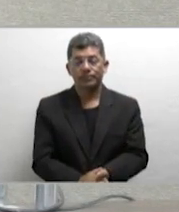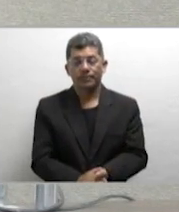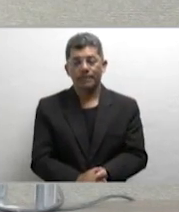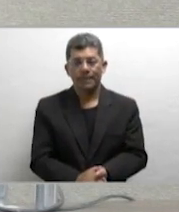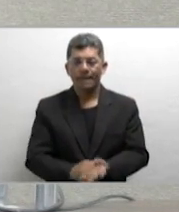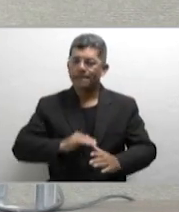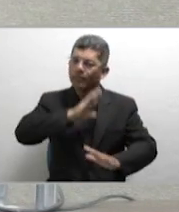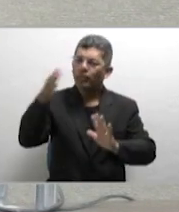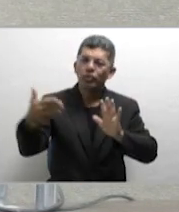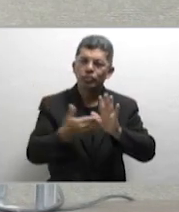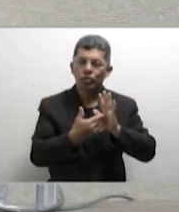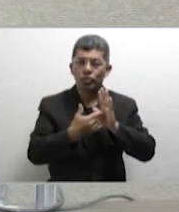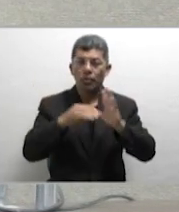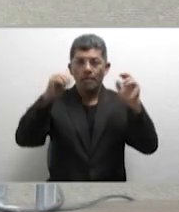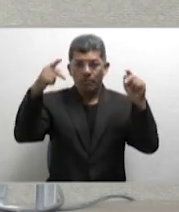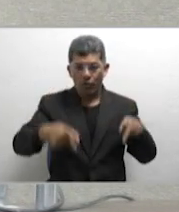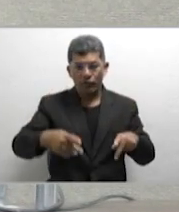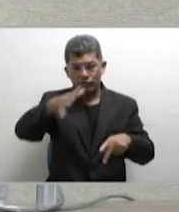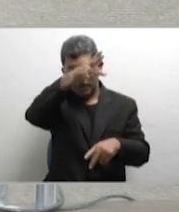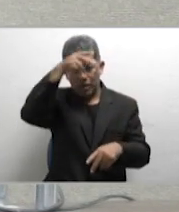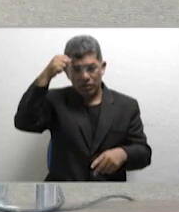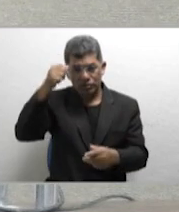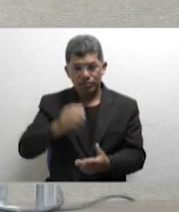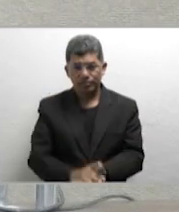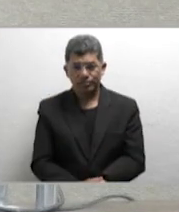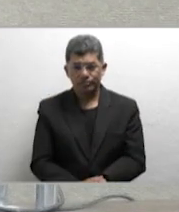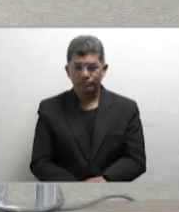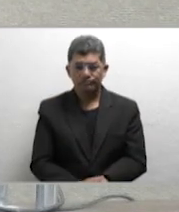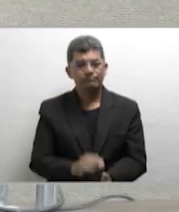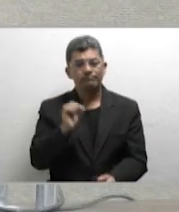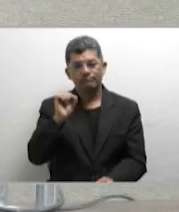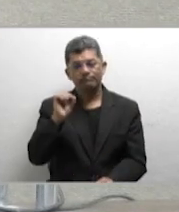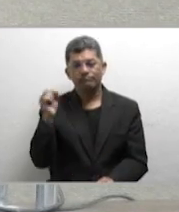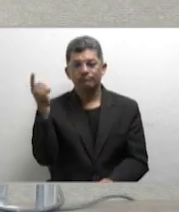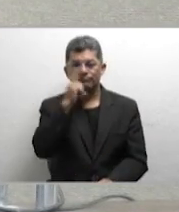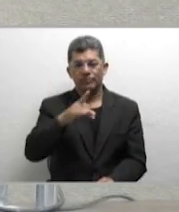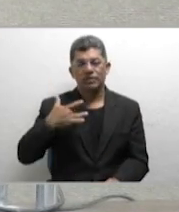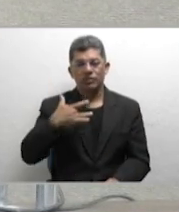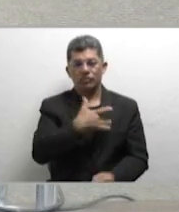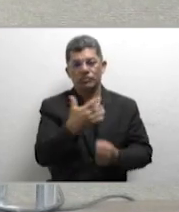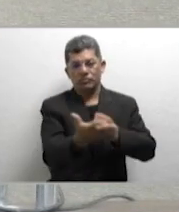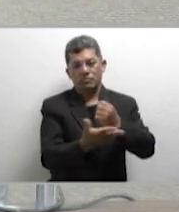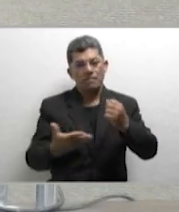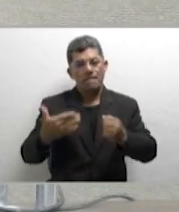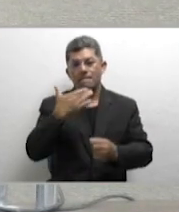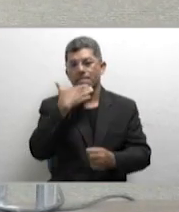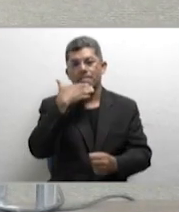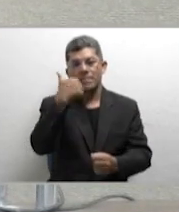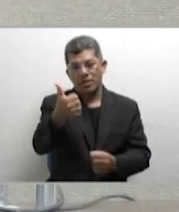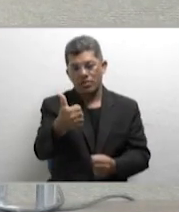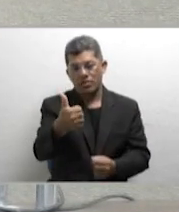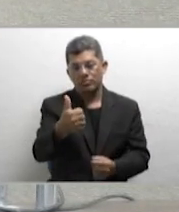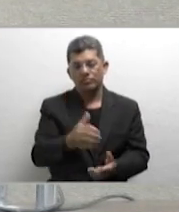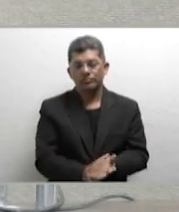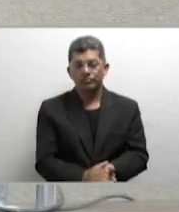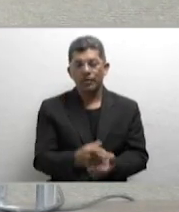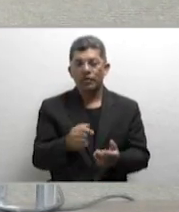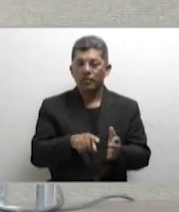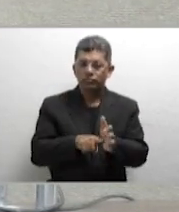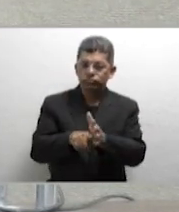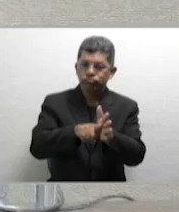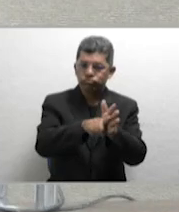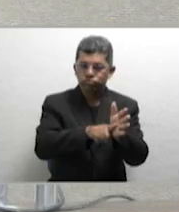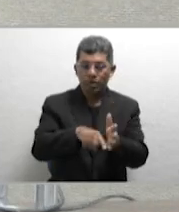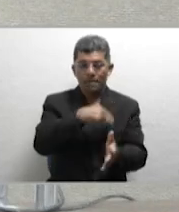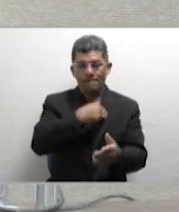para todo o povo de Manaus, no sentido de ter uma saúde básica cada vez mais bem avaliada